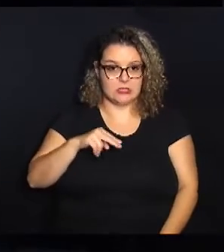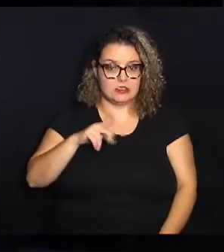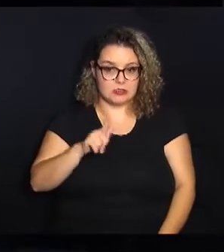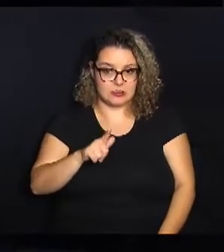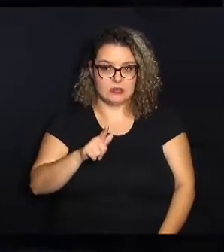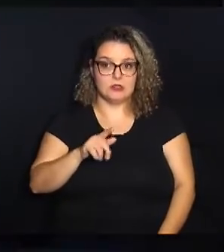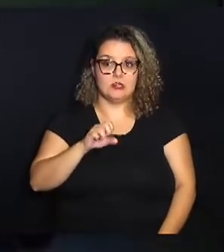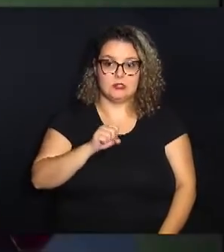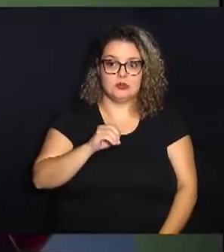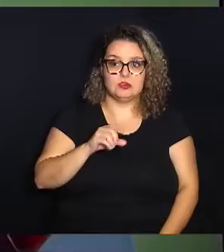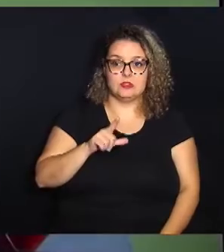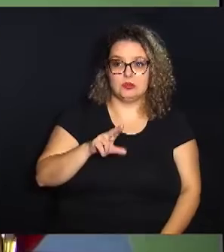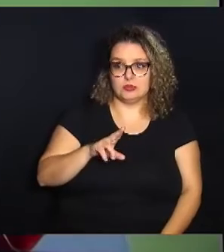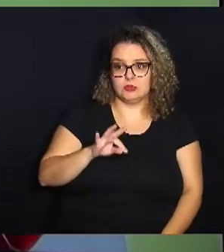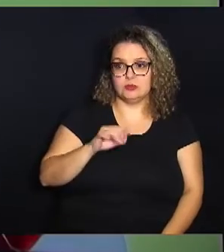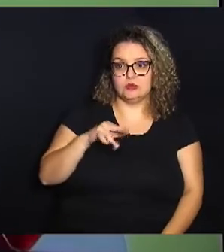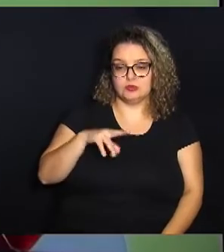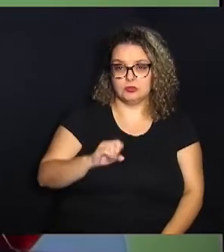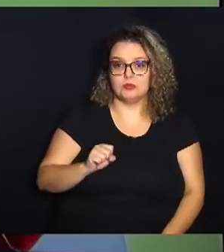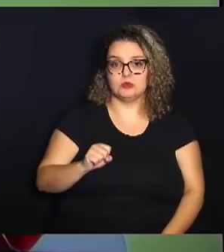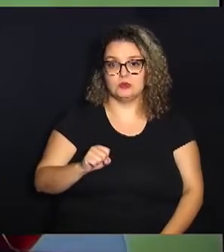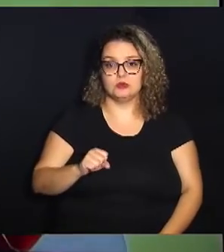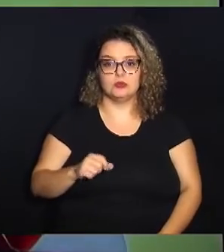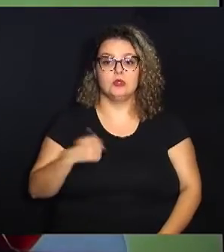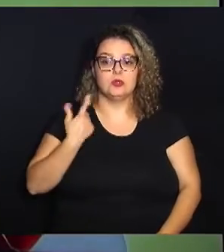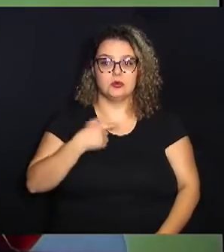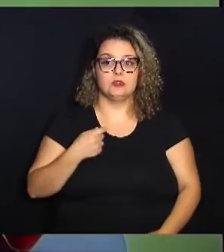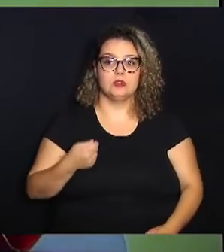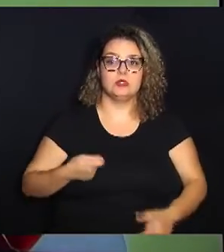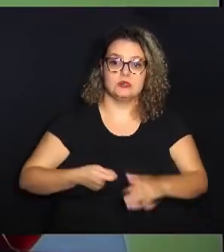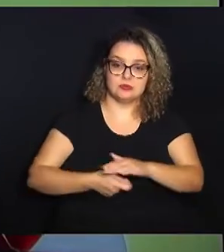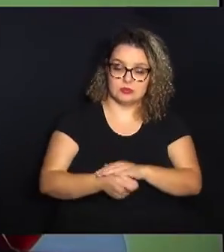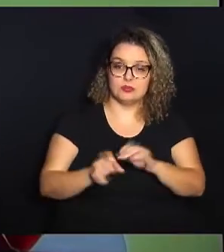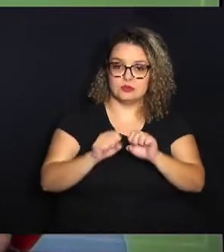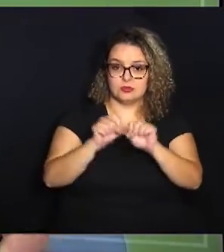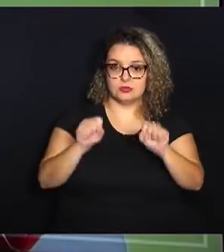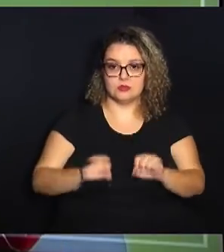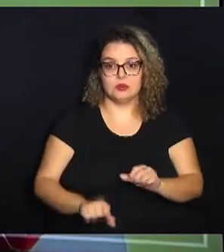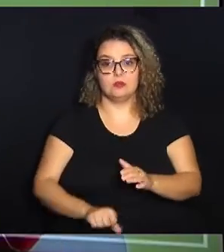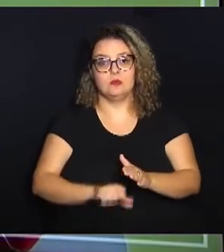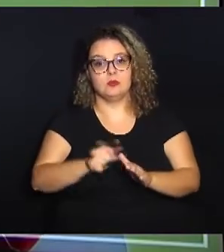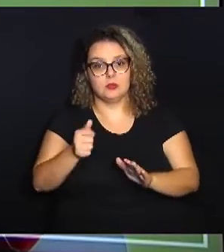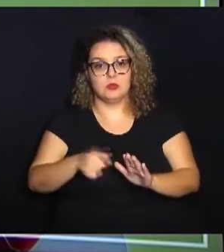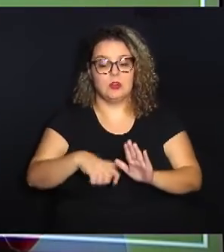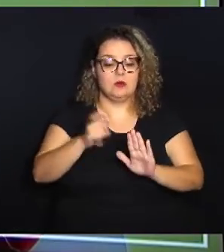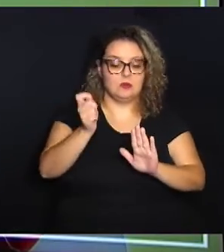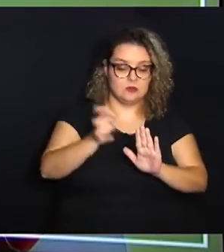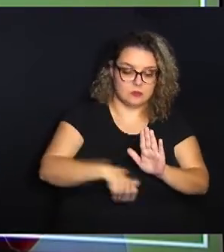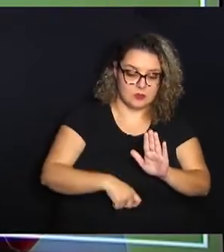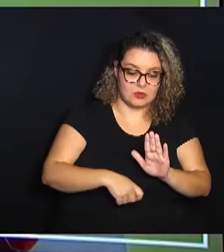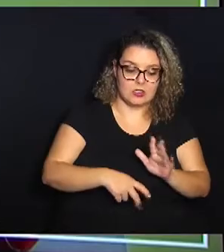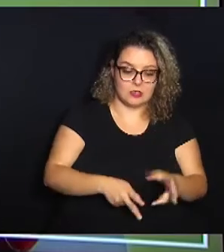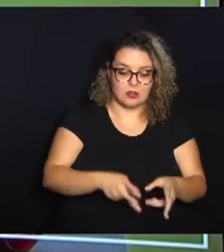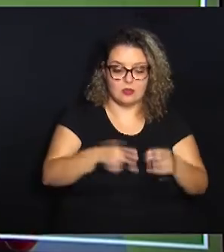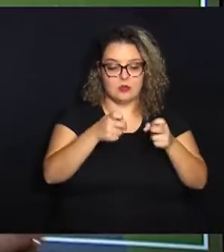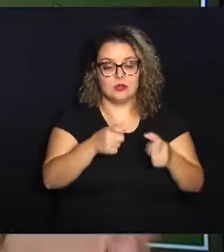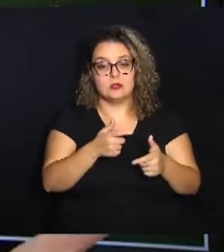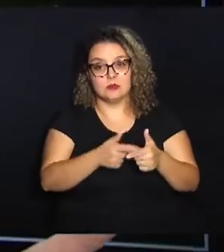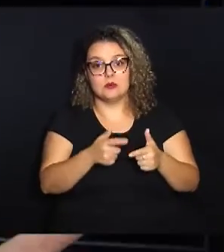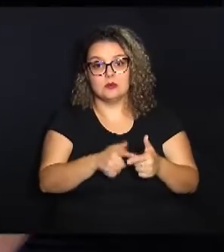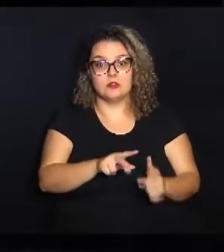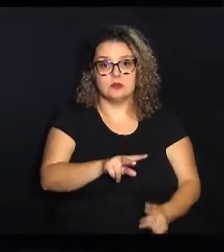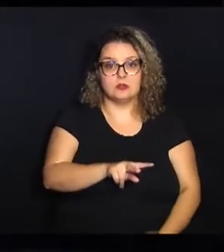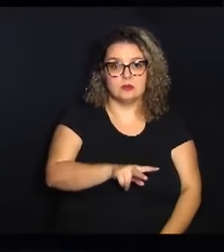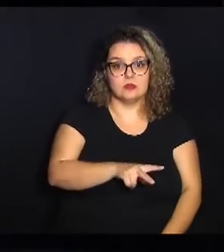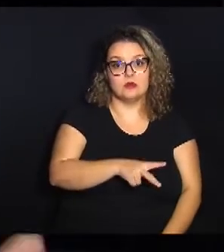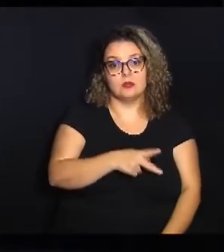por exemplo, investimos no nosso sistema. Então, a gente primeiro validou essa dor no mercado, então, assim, foi toda uma